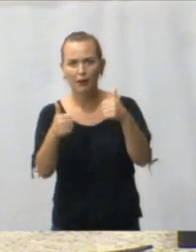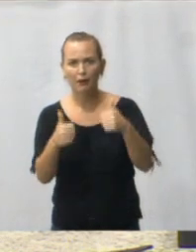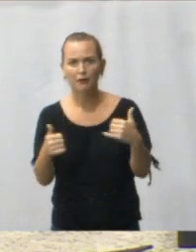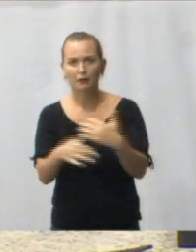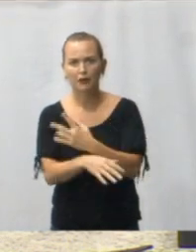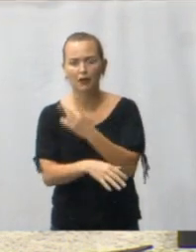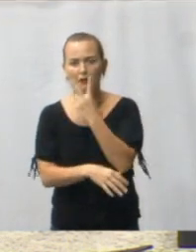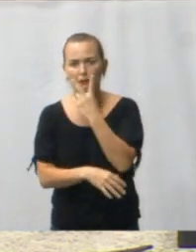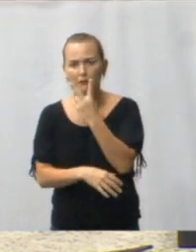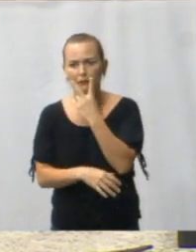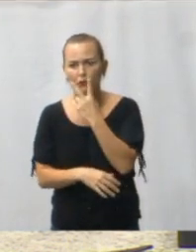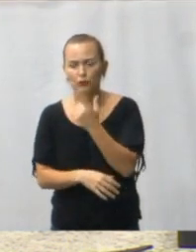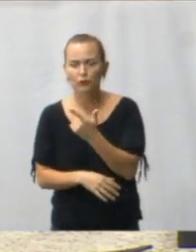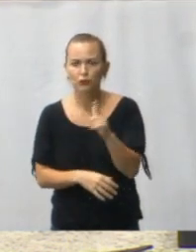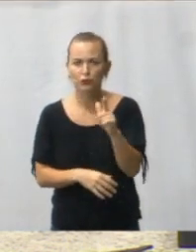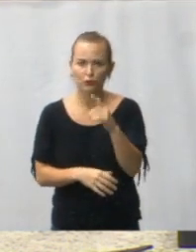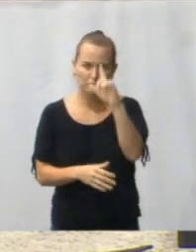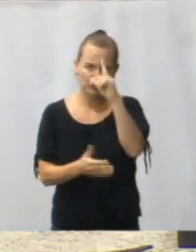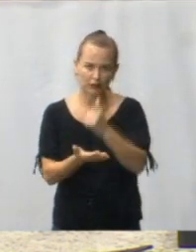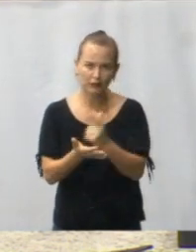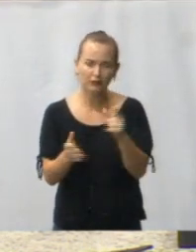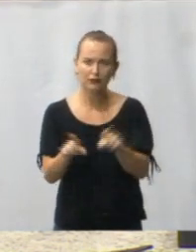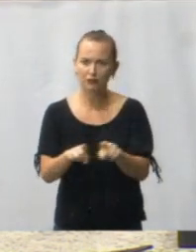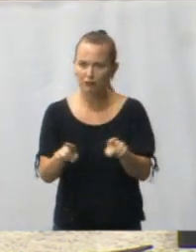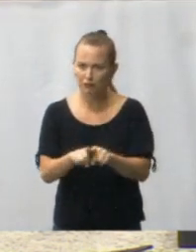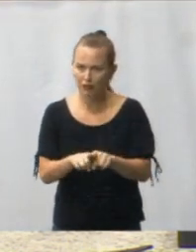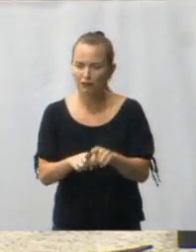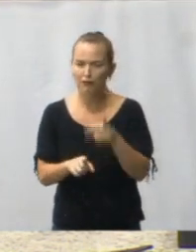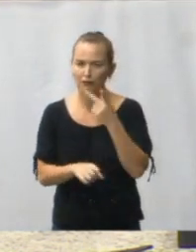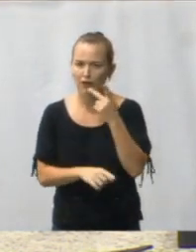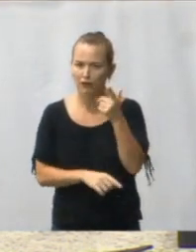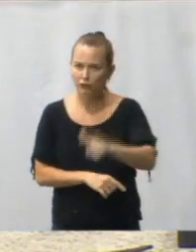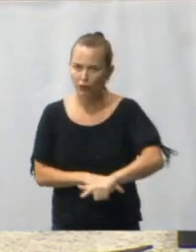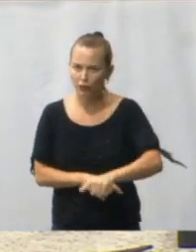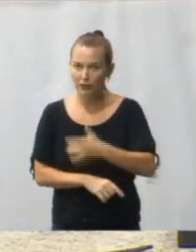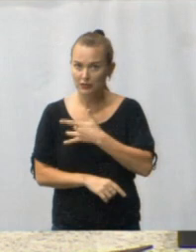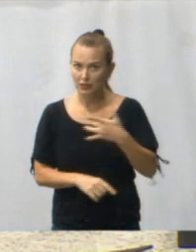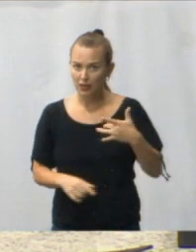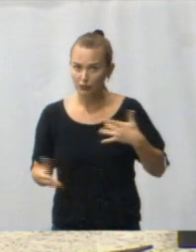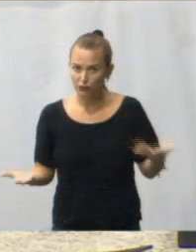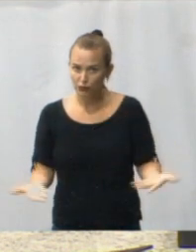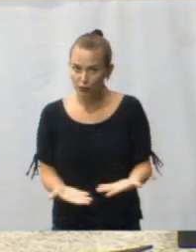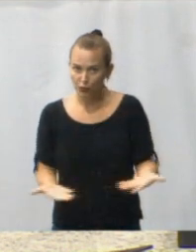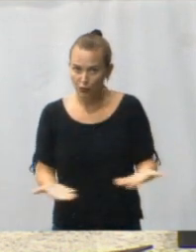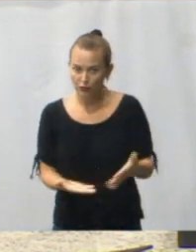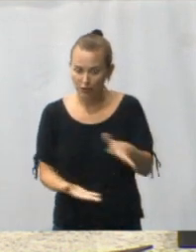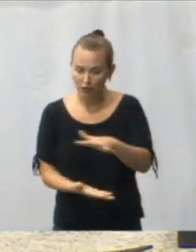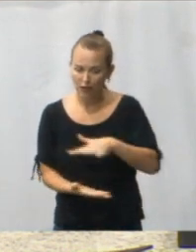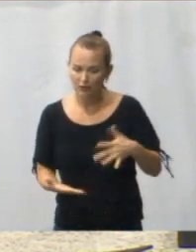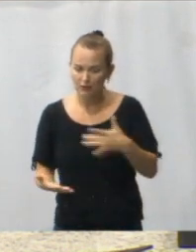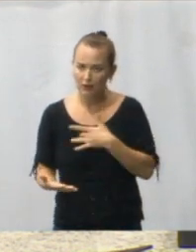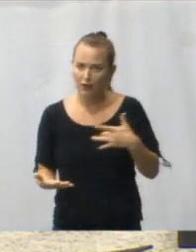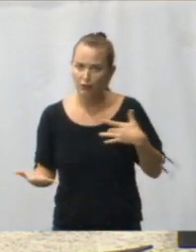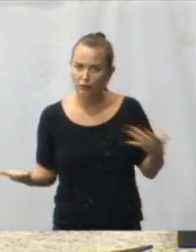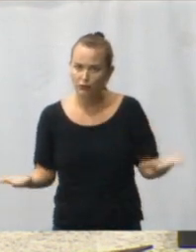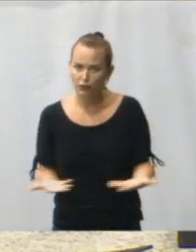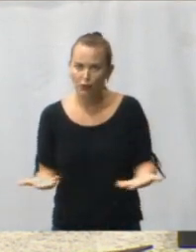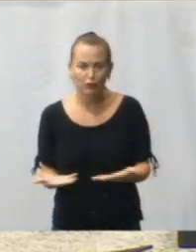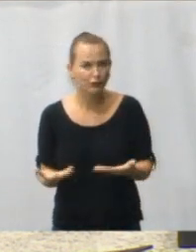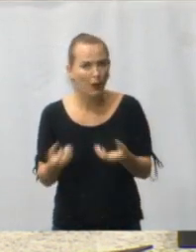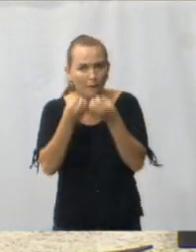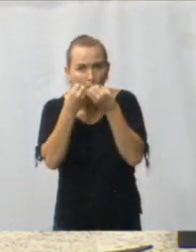Carequinha, repito, a saúde que temos hoje ainda não é a desejada. Estamos trabalhando